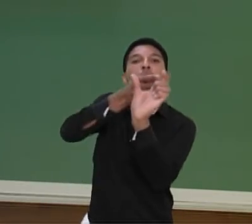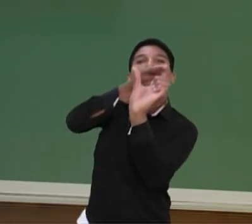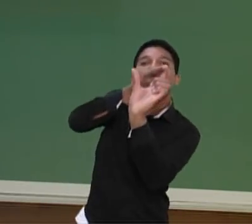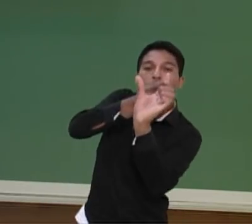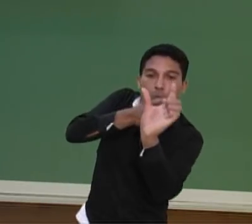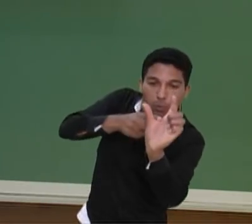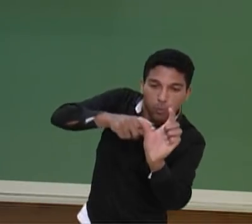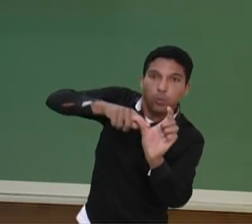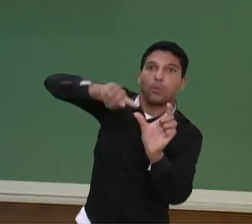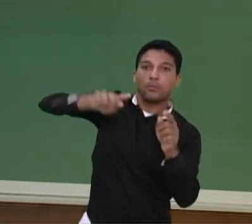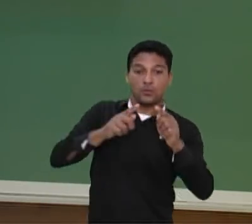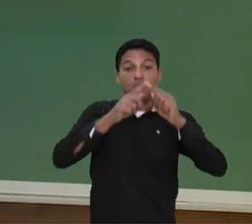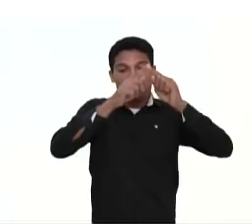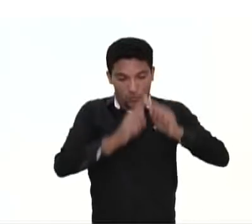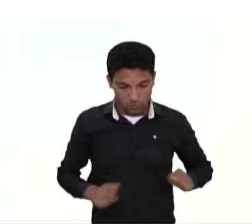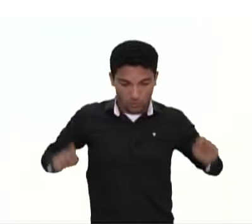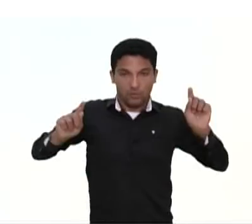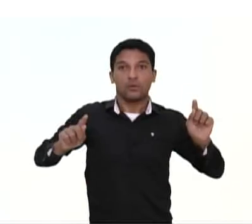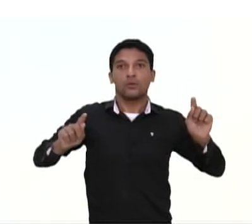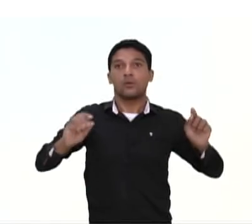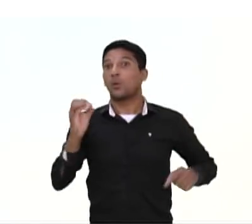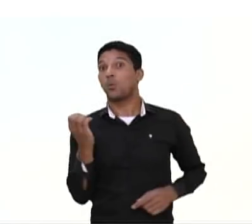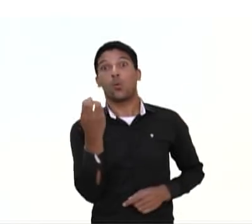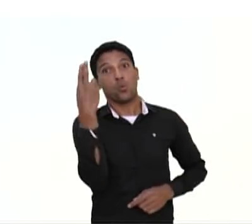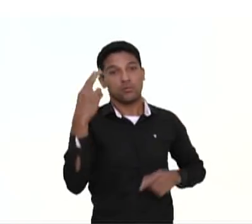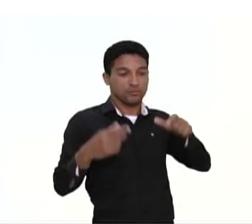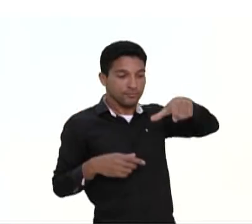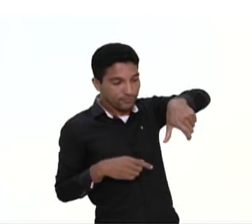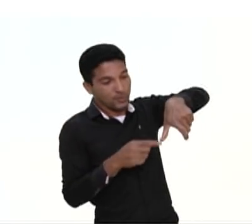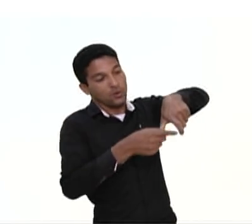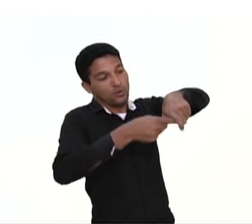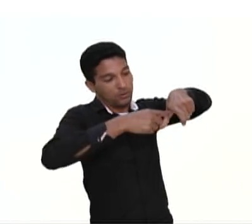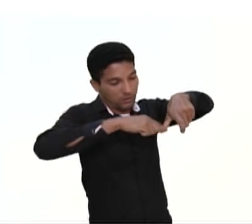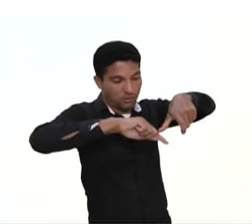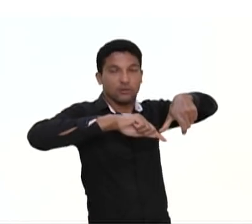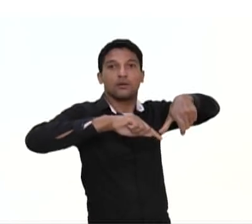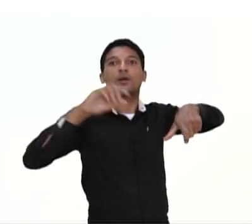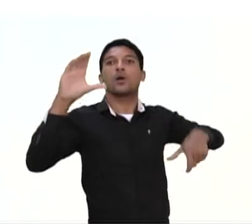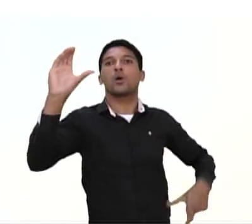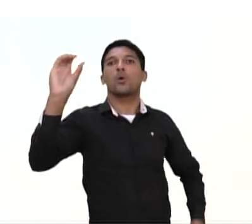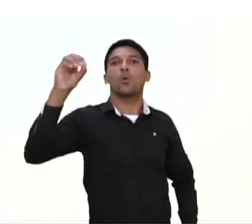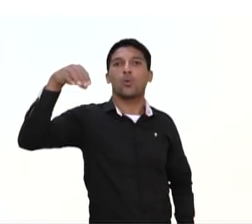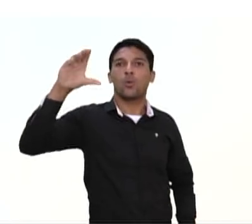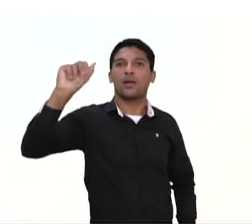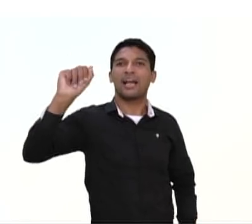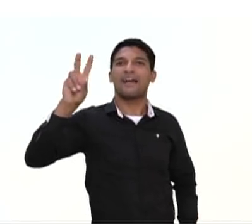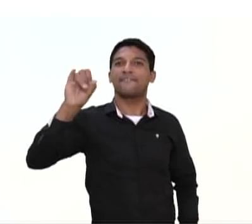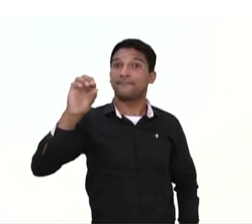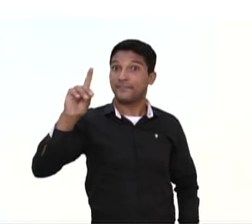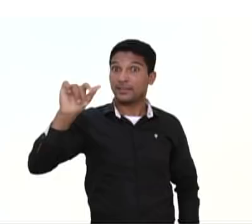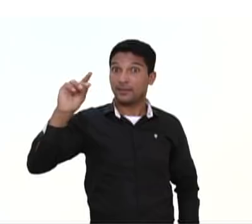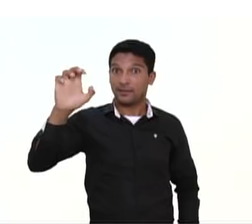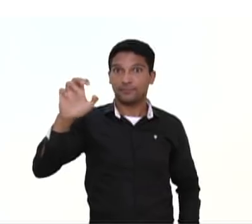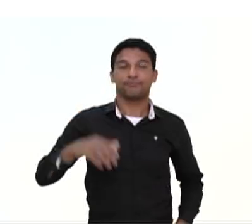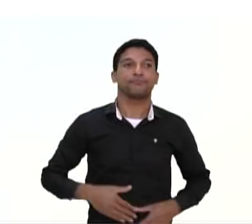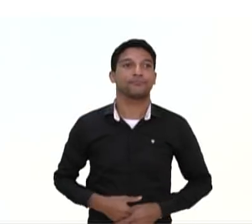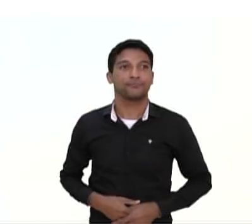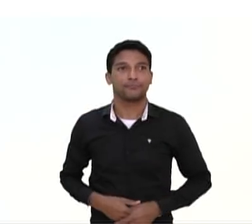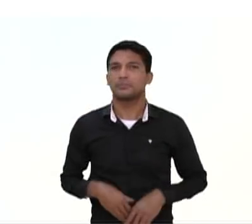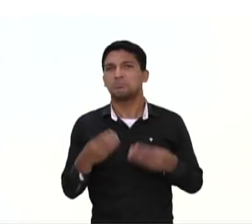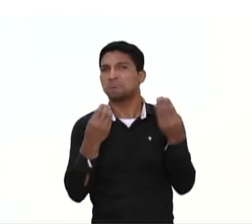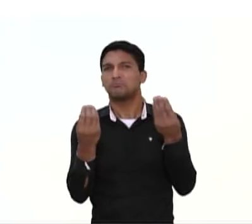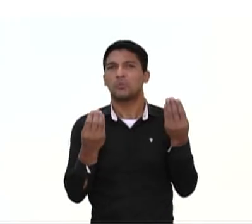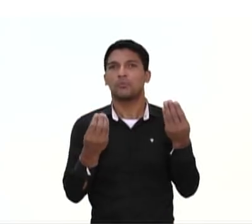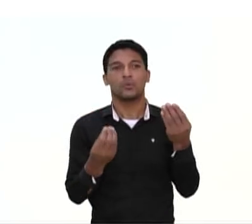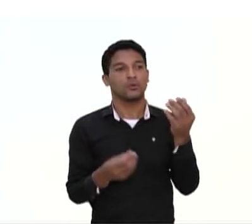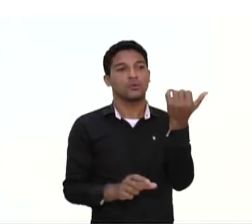curva bem nós temos aqui sentido da concavidade da parábola quem que determina esse sentido da concavidade da